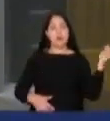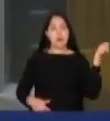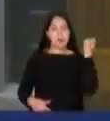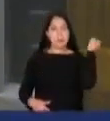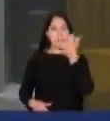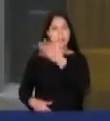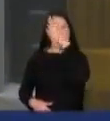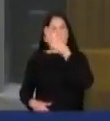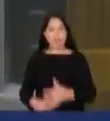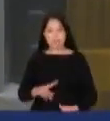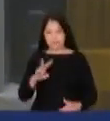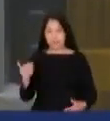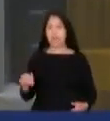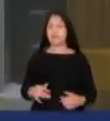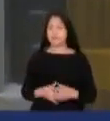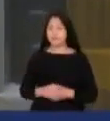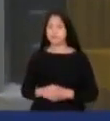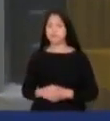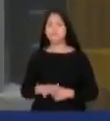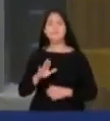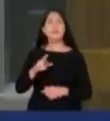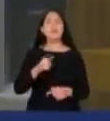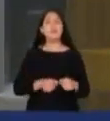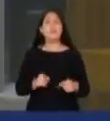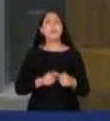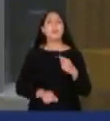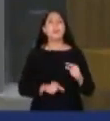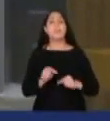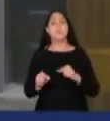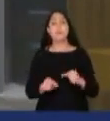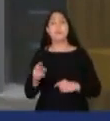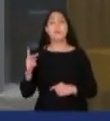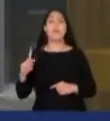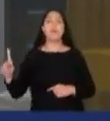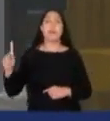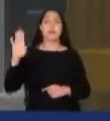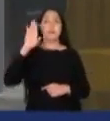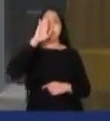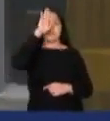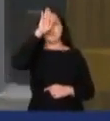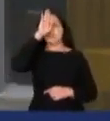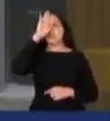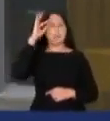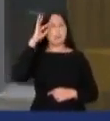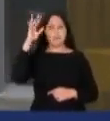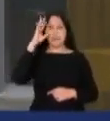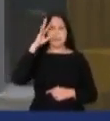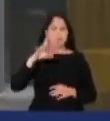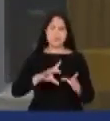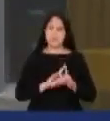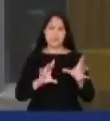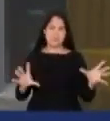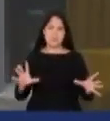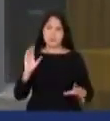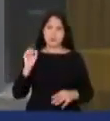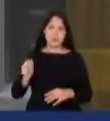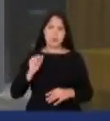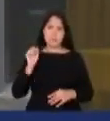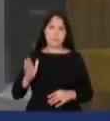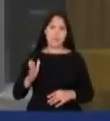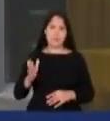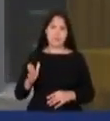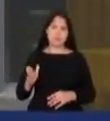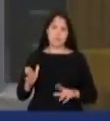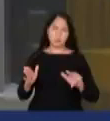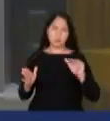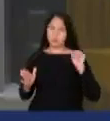é que o presidente Jair Bolsonaro não se dá por vencido do ponto de vista democrático. E sempre